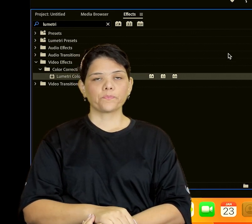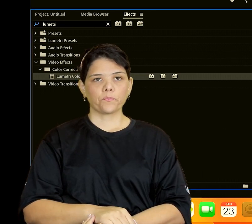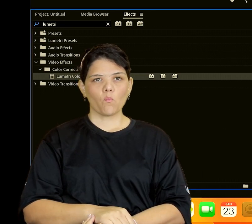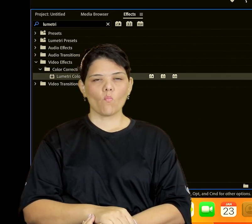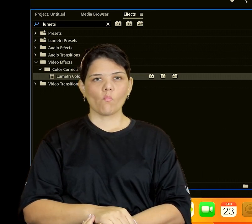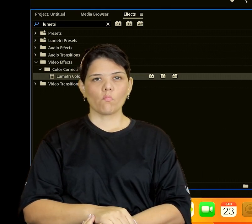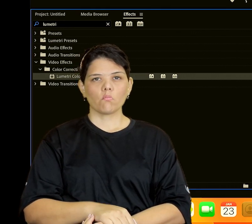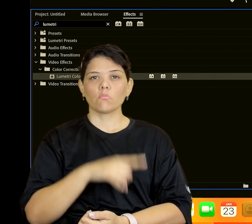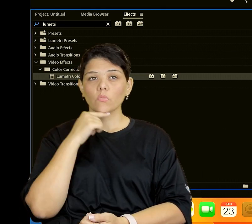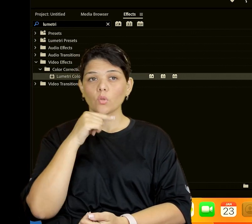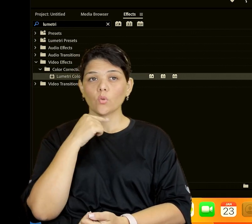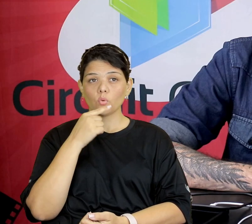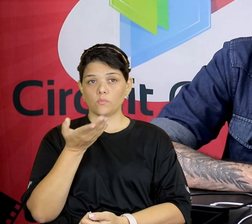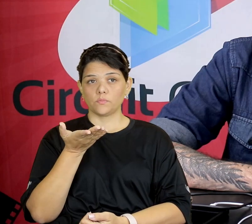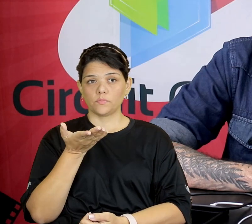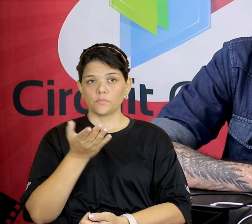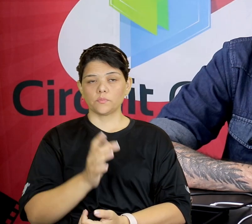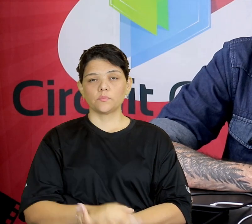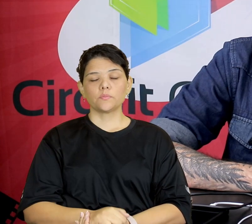Alguma dúvida?